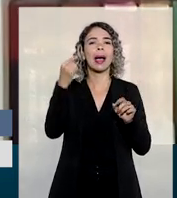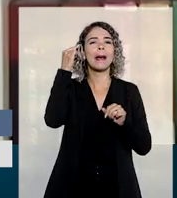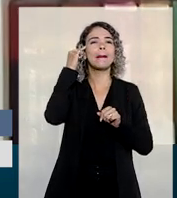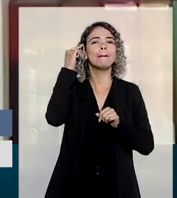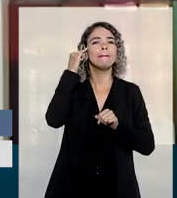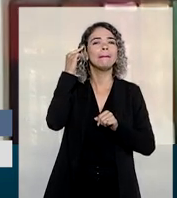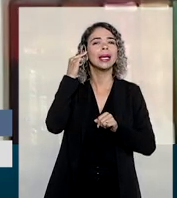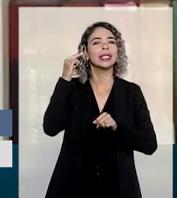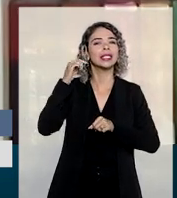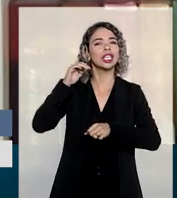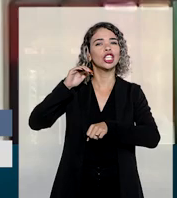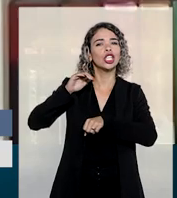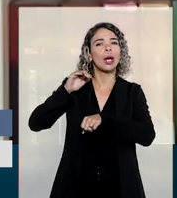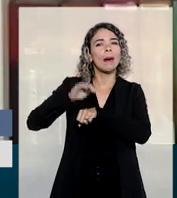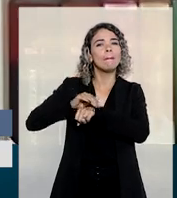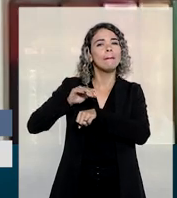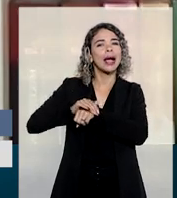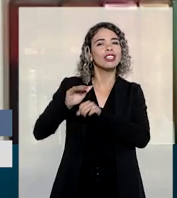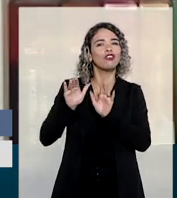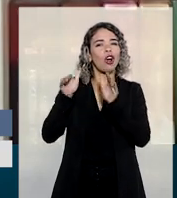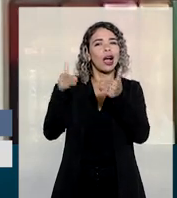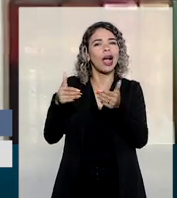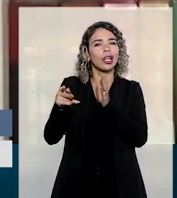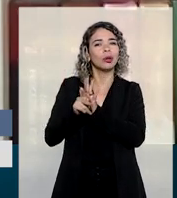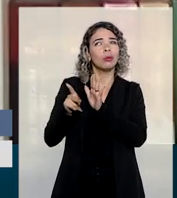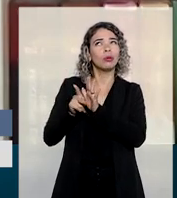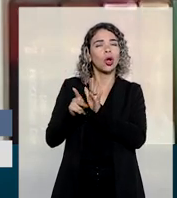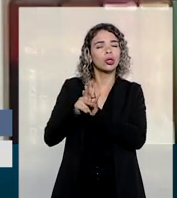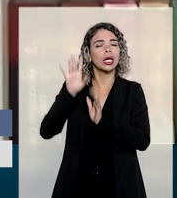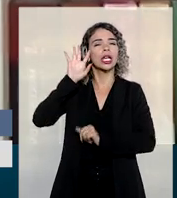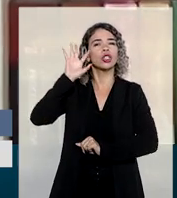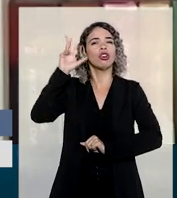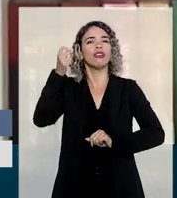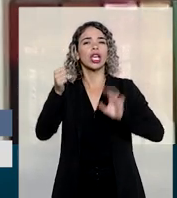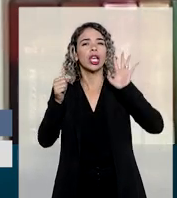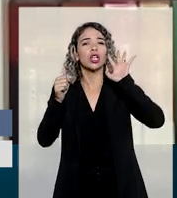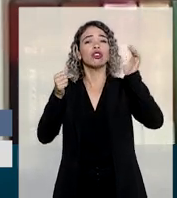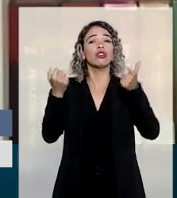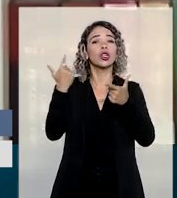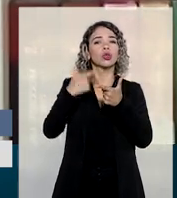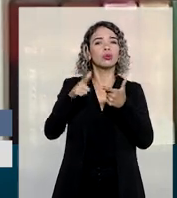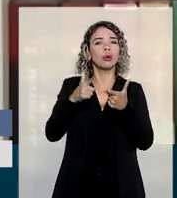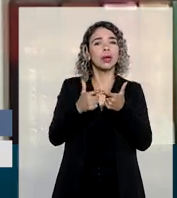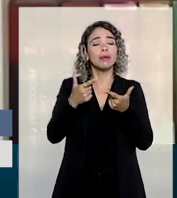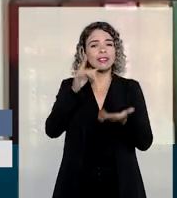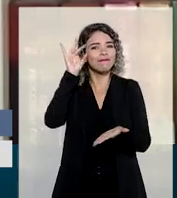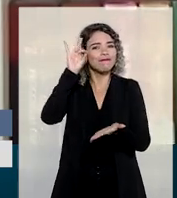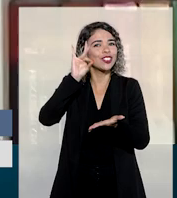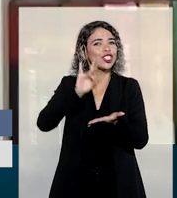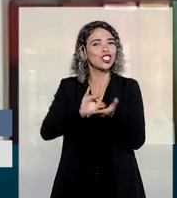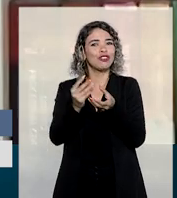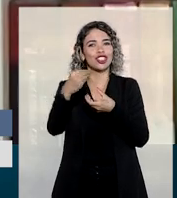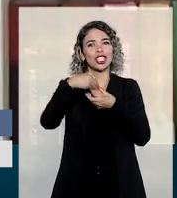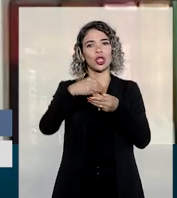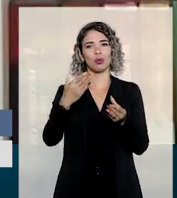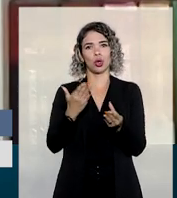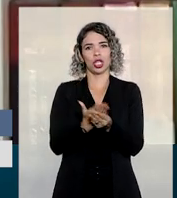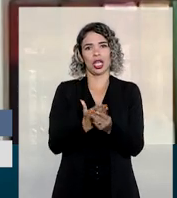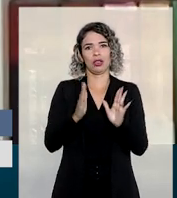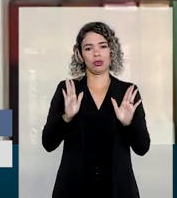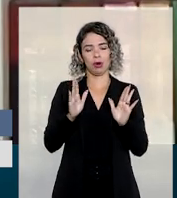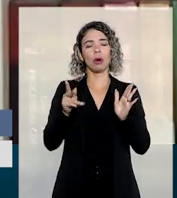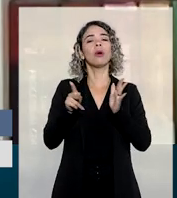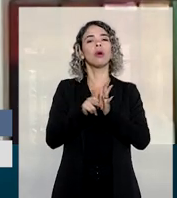pragmática, não tanto da discussão teórica, mas pensando em resolver os problemas pragmáticos do processo, né? Para criar